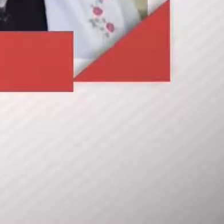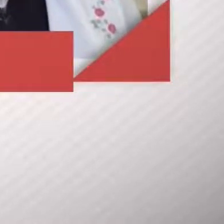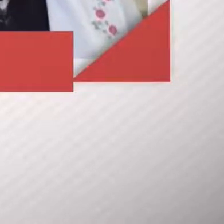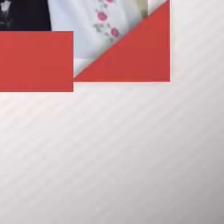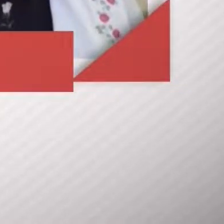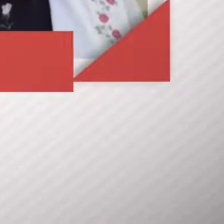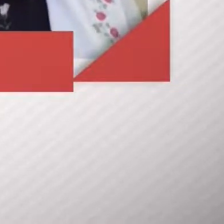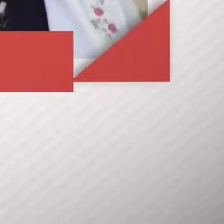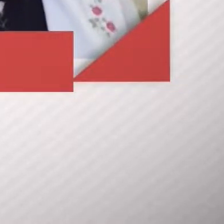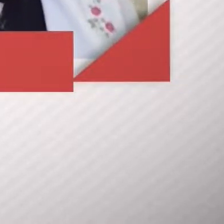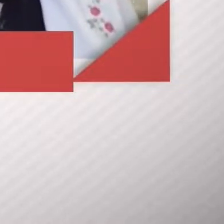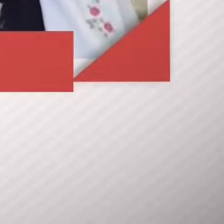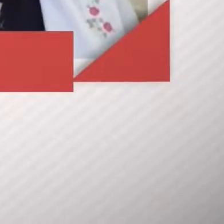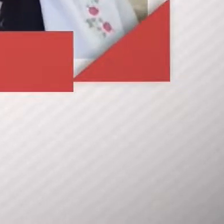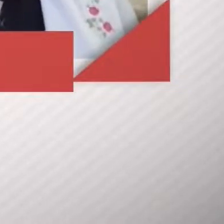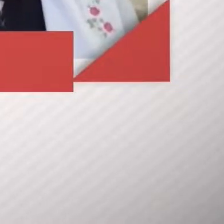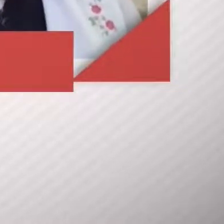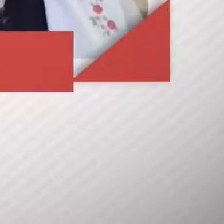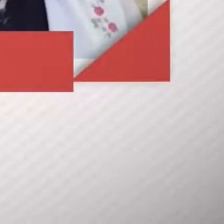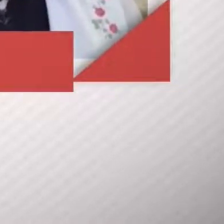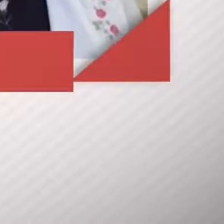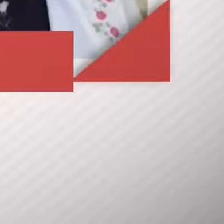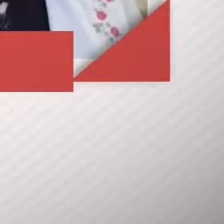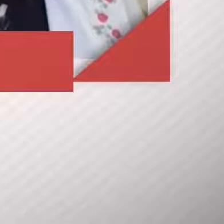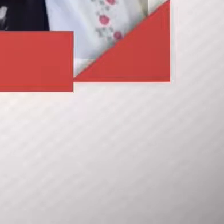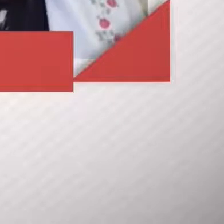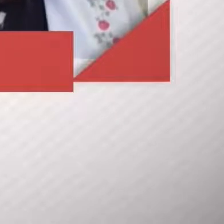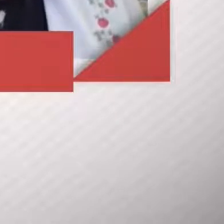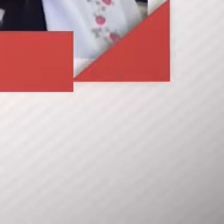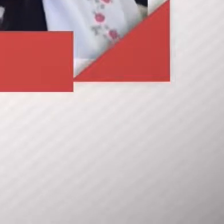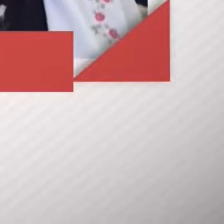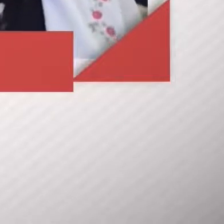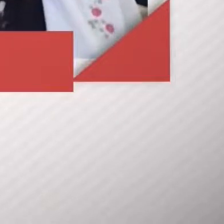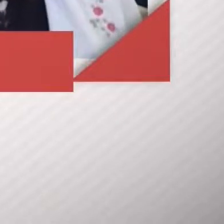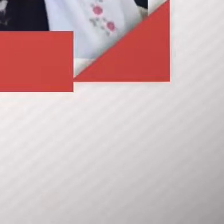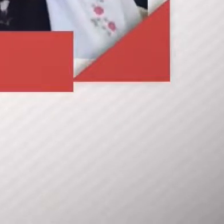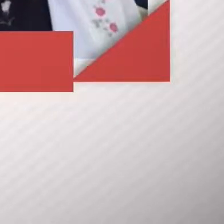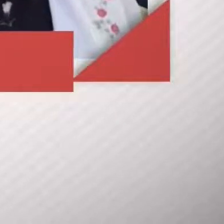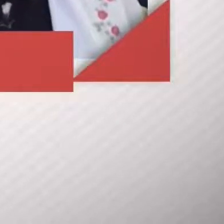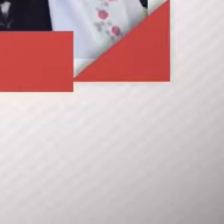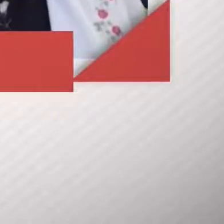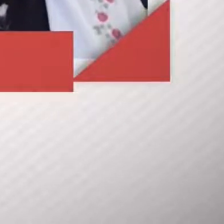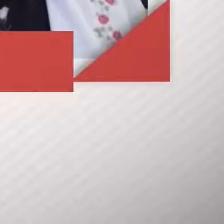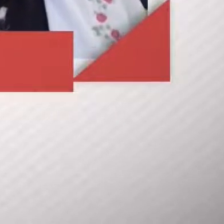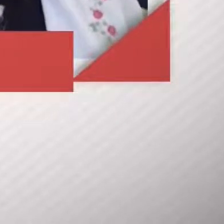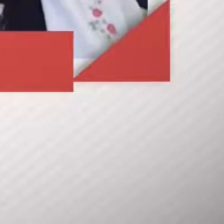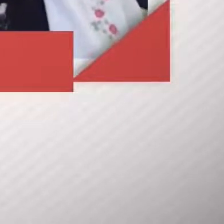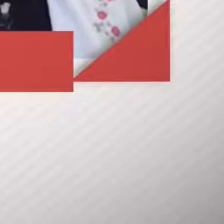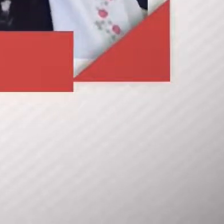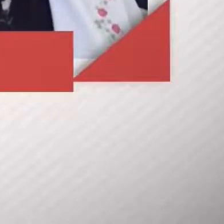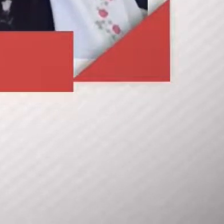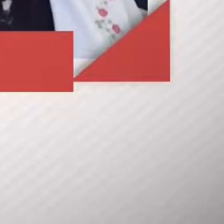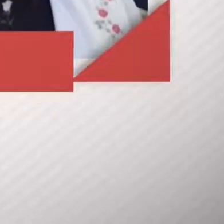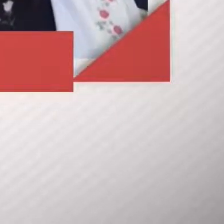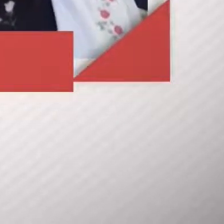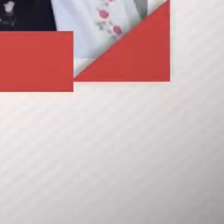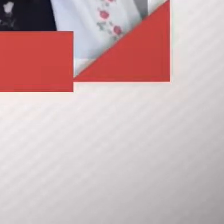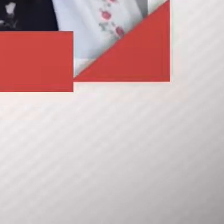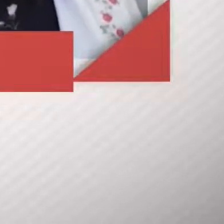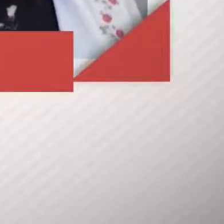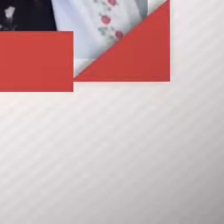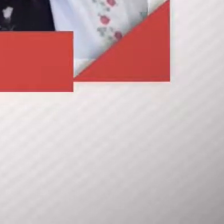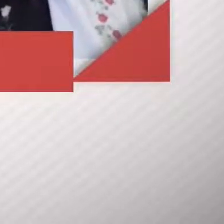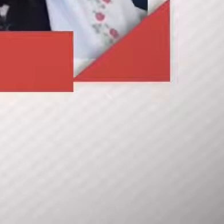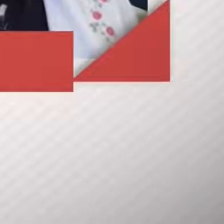vou ficar paraplégico, tetraplégico, ou então, eu vou morrer para ajudar a salvar a vida de alguém. Não, pessoal, o transplante de medula é um